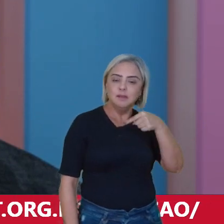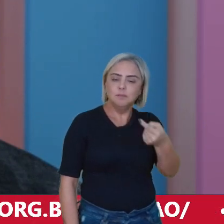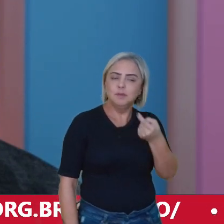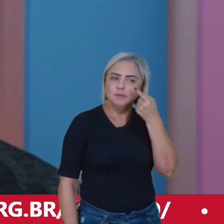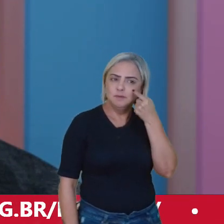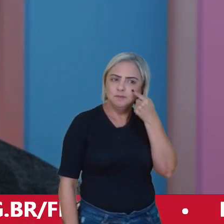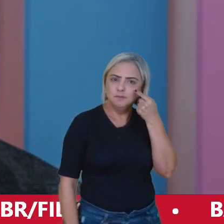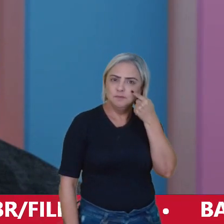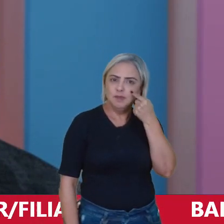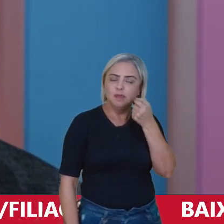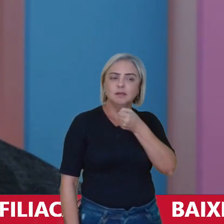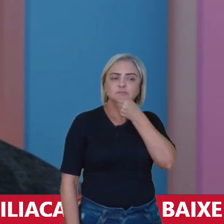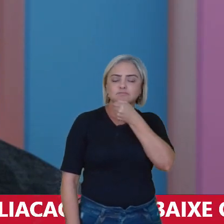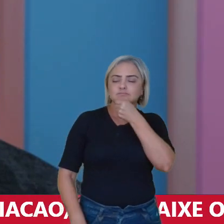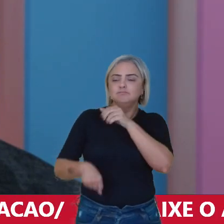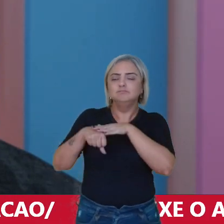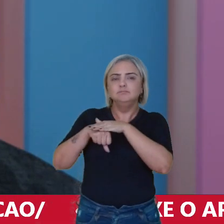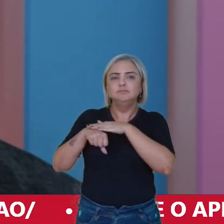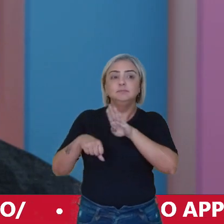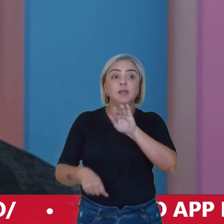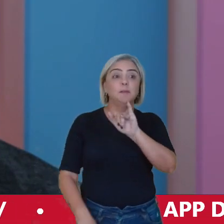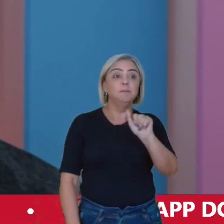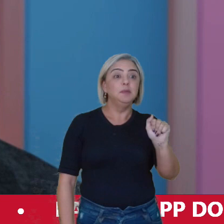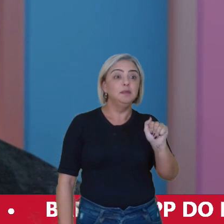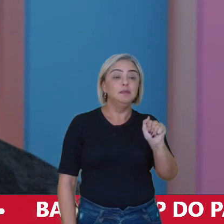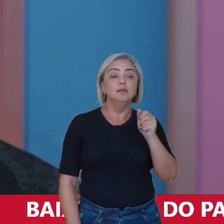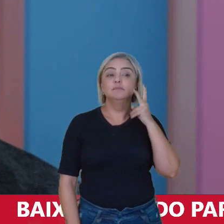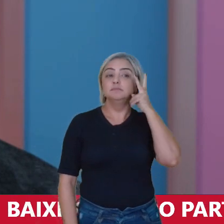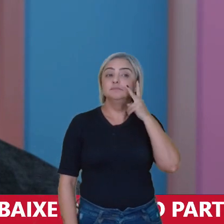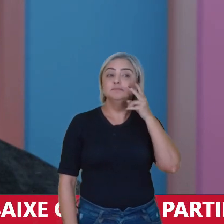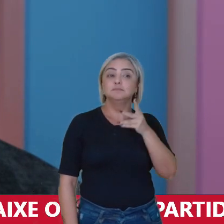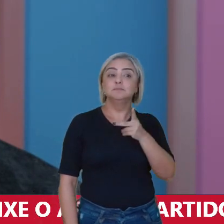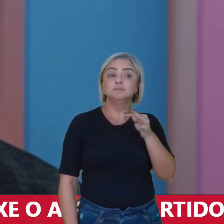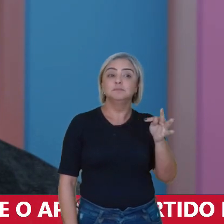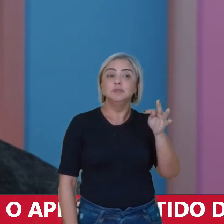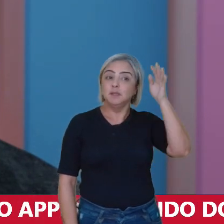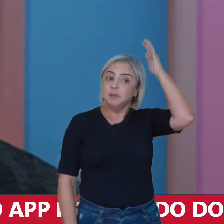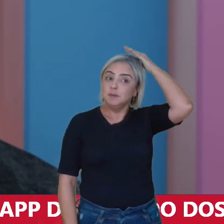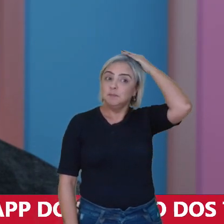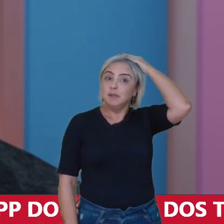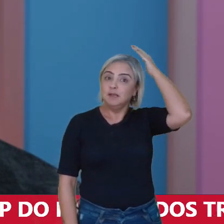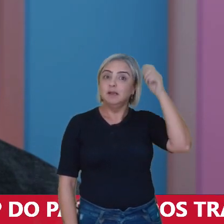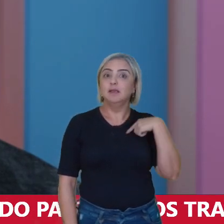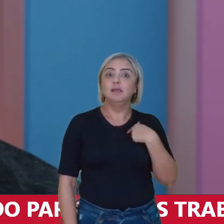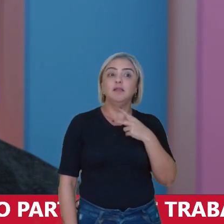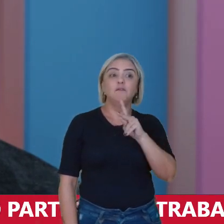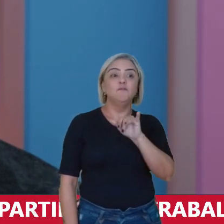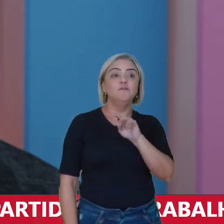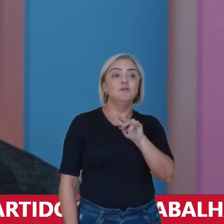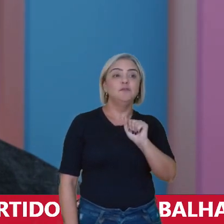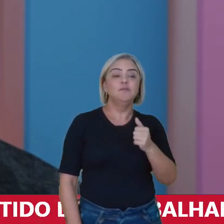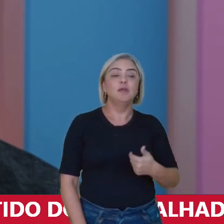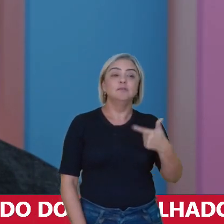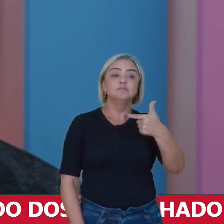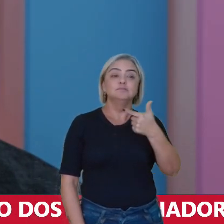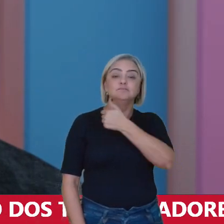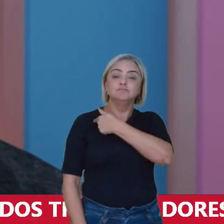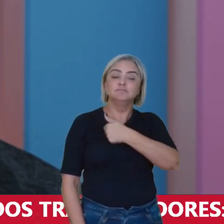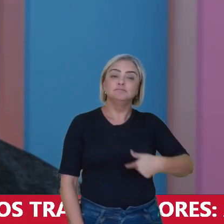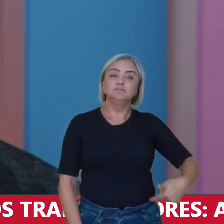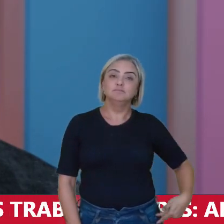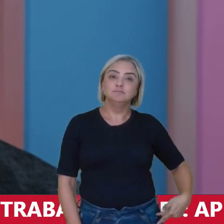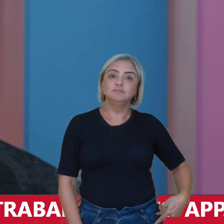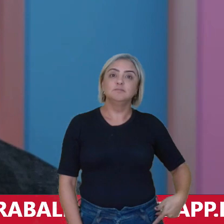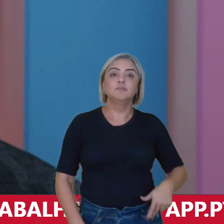confere um pedaço da minha conversa com Bia Caminha, vereadora do PT de Belém, e com Vivian Farias, vice-presidente da Fundação